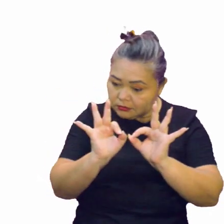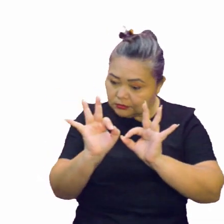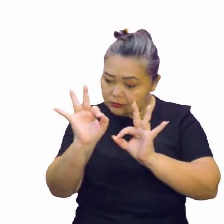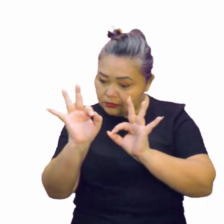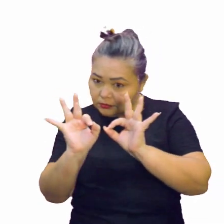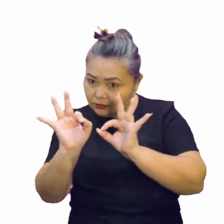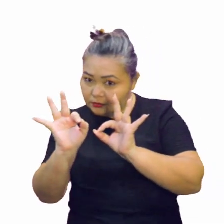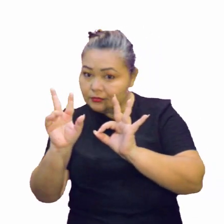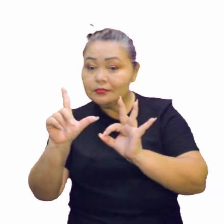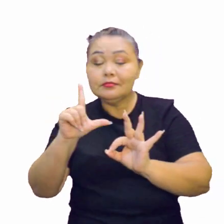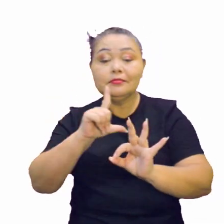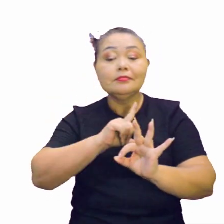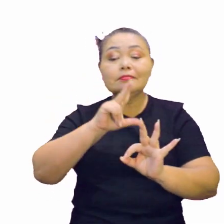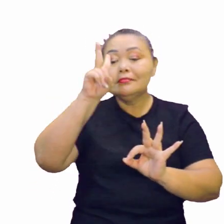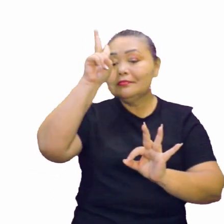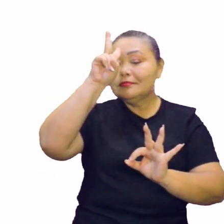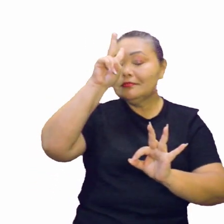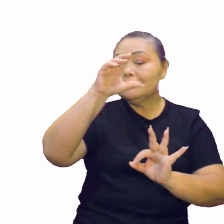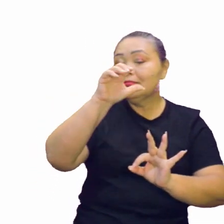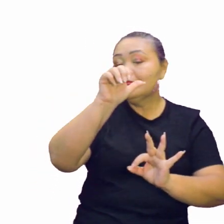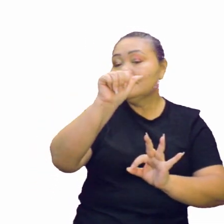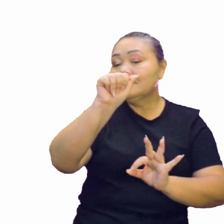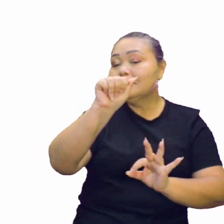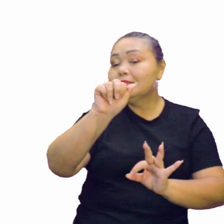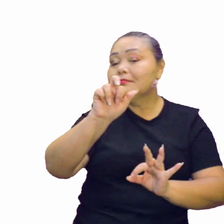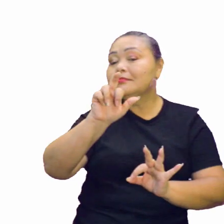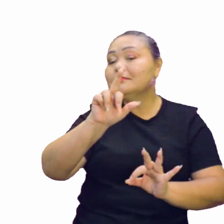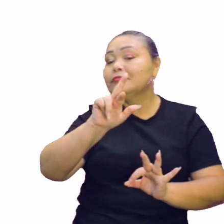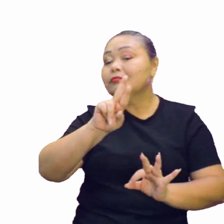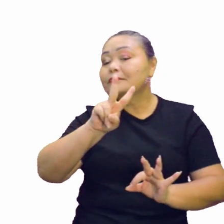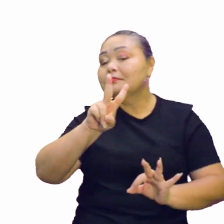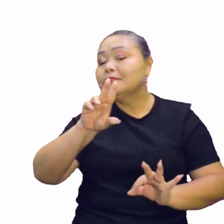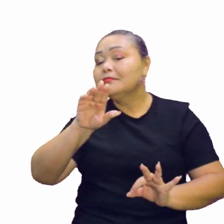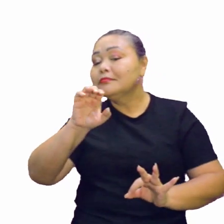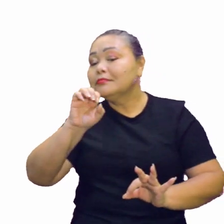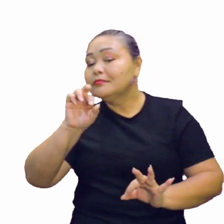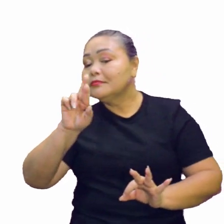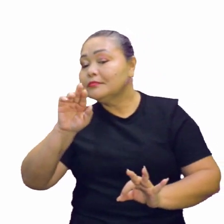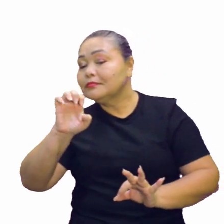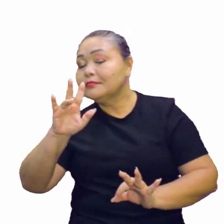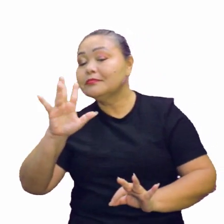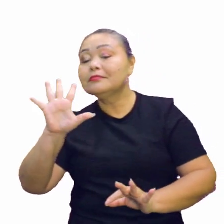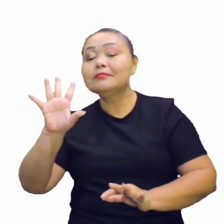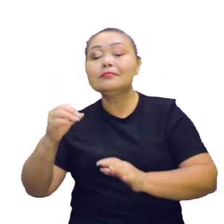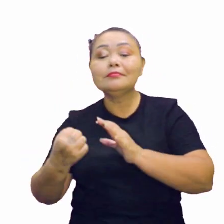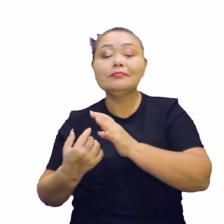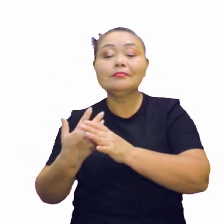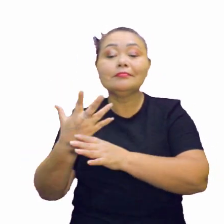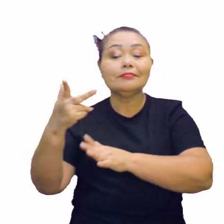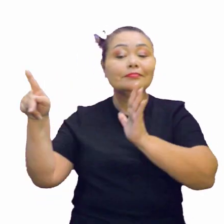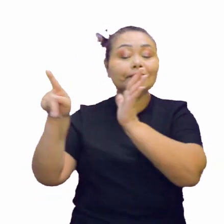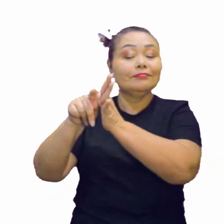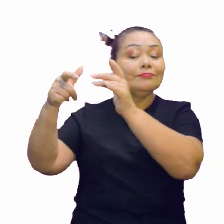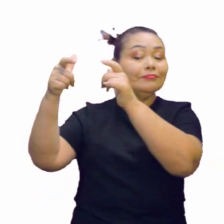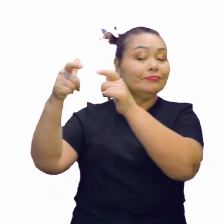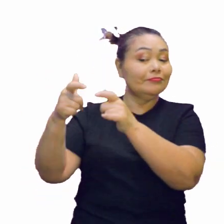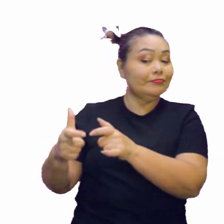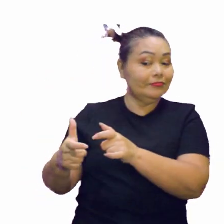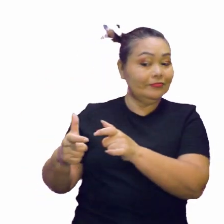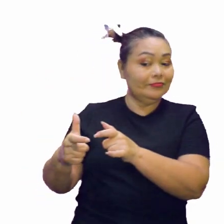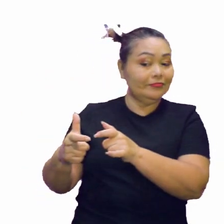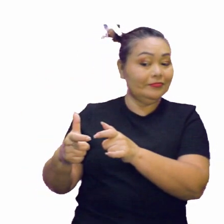de árvore, nós estamos falando de exemplares nativos.